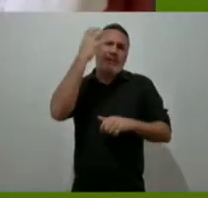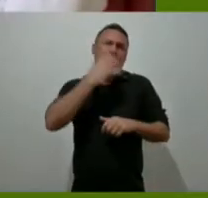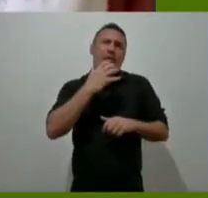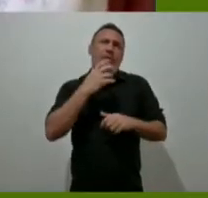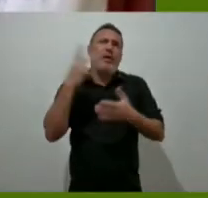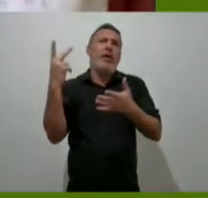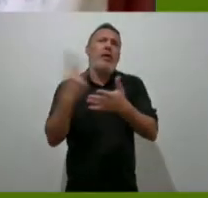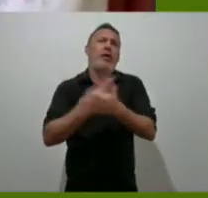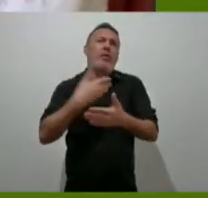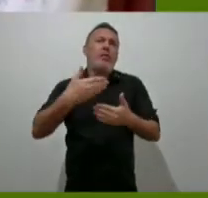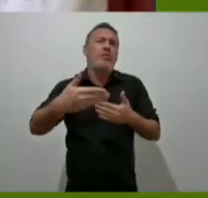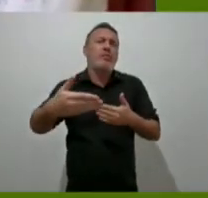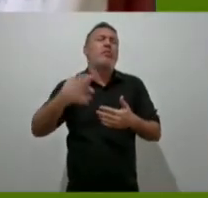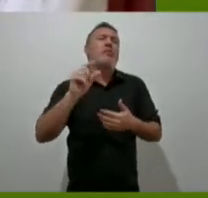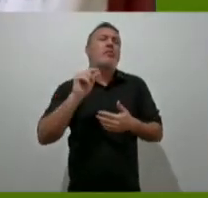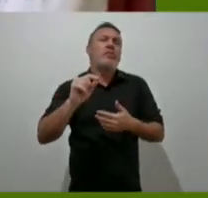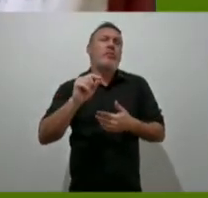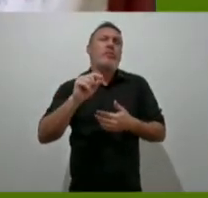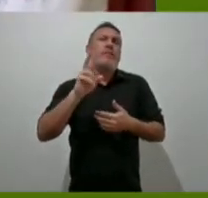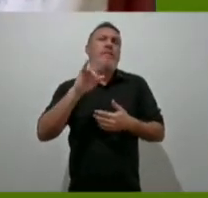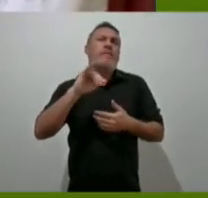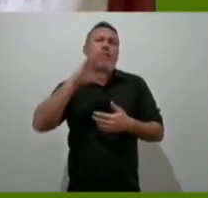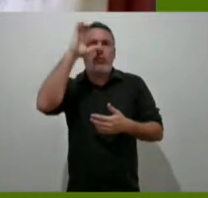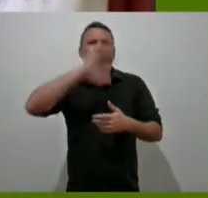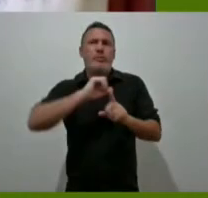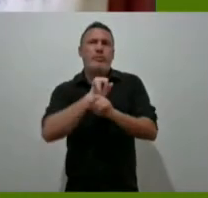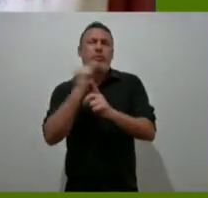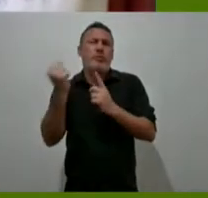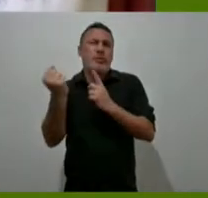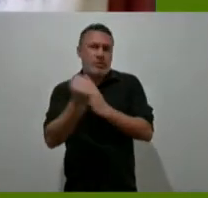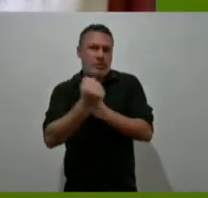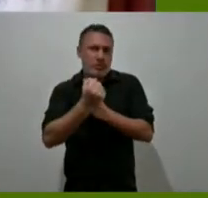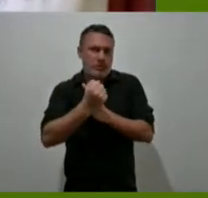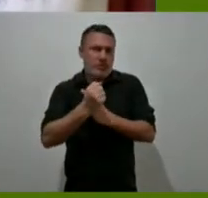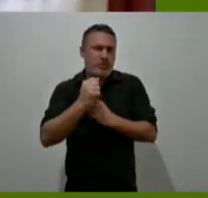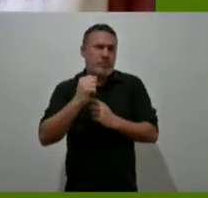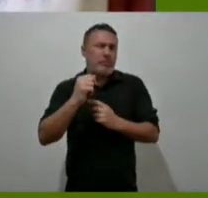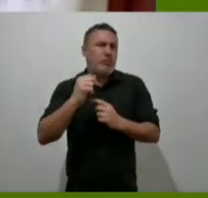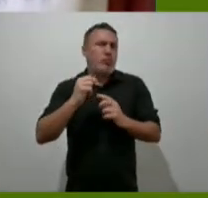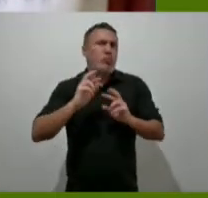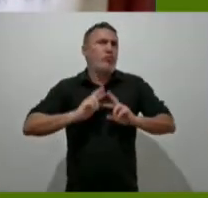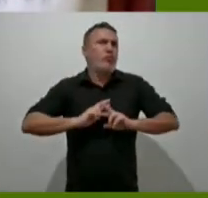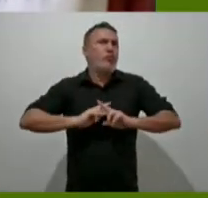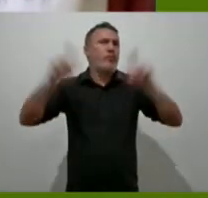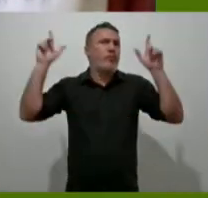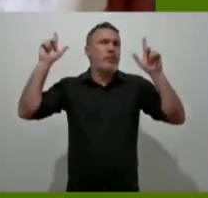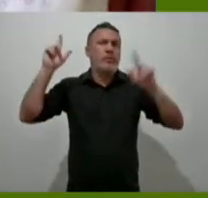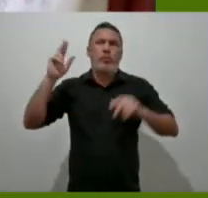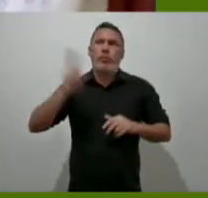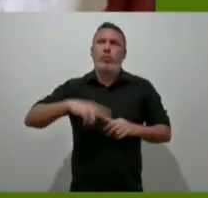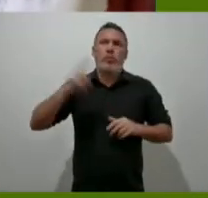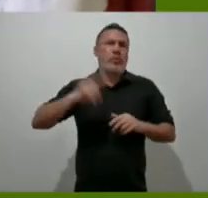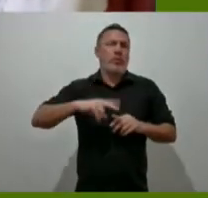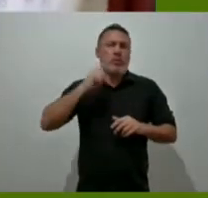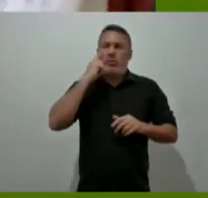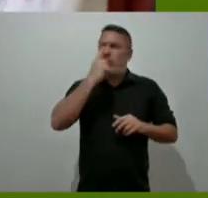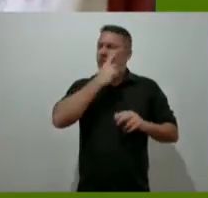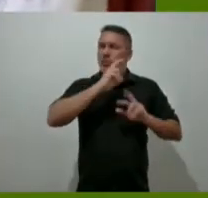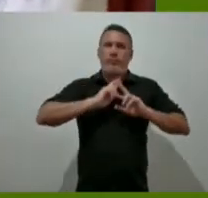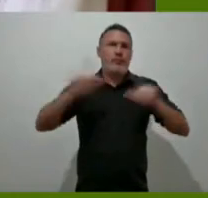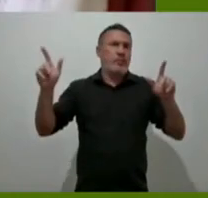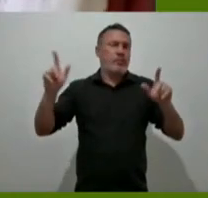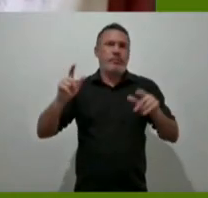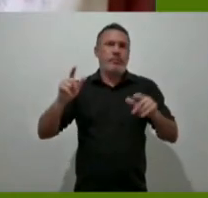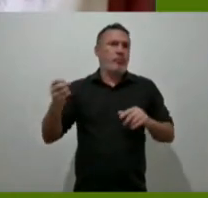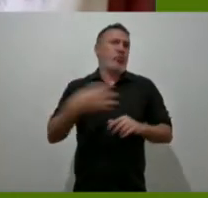comportamento societário completamente desconhecido. O aquecimento ele está acontecendo de uma